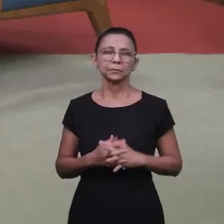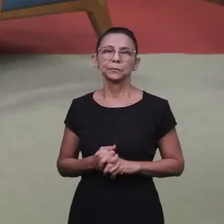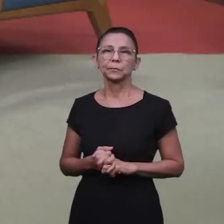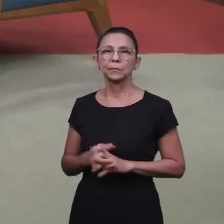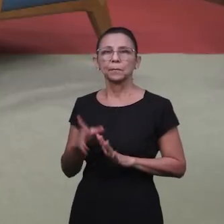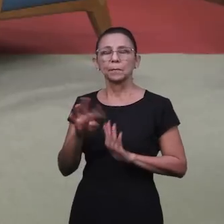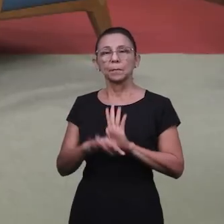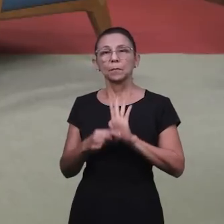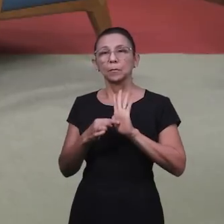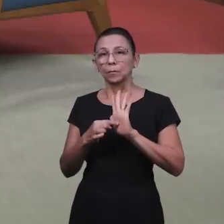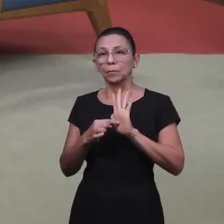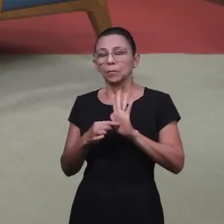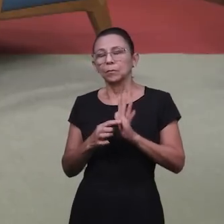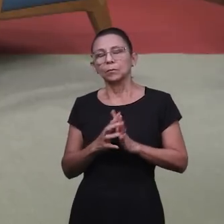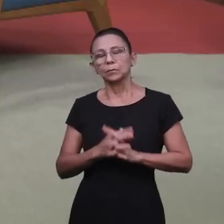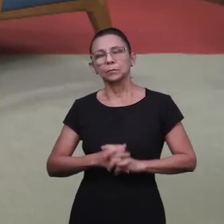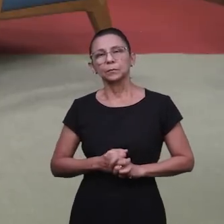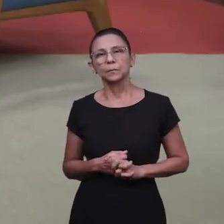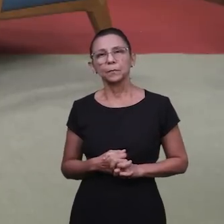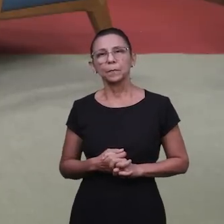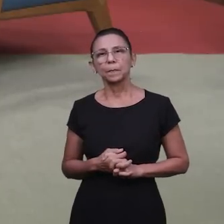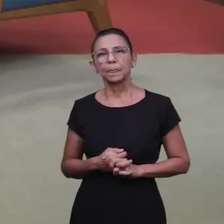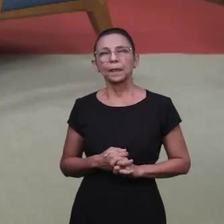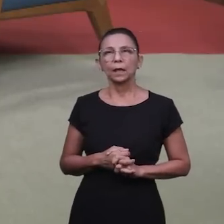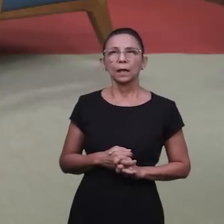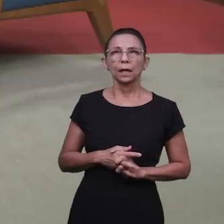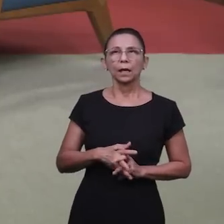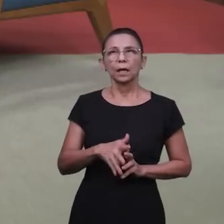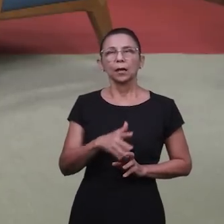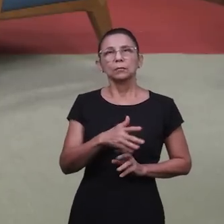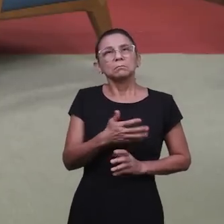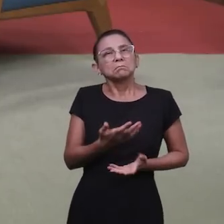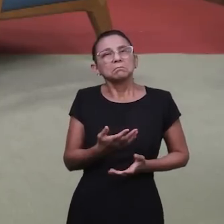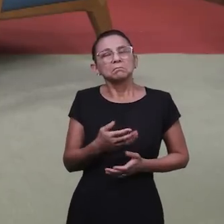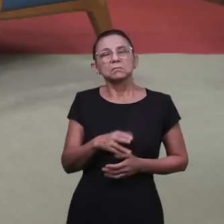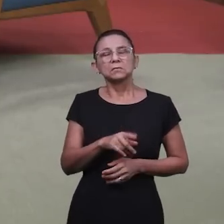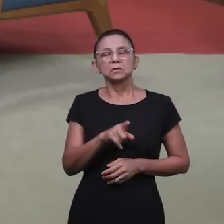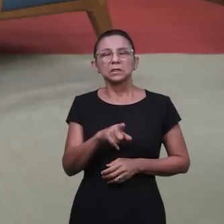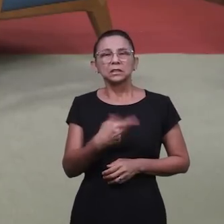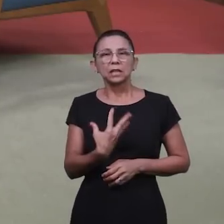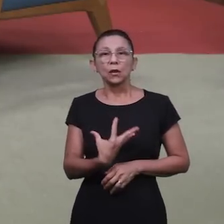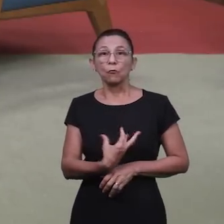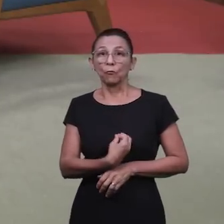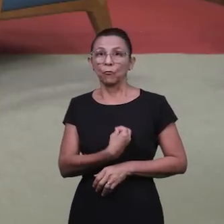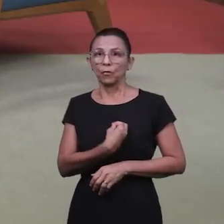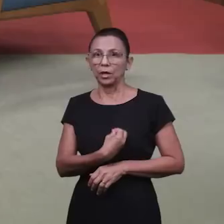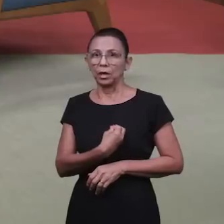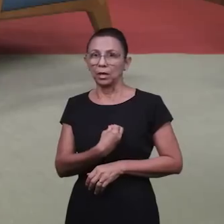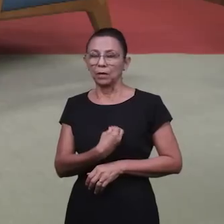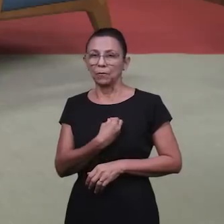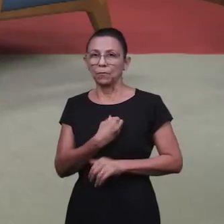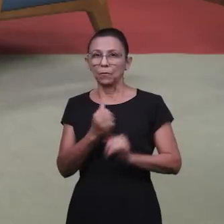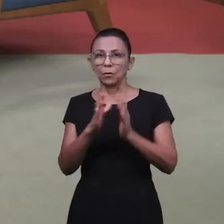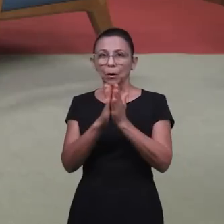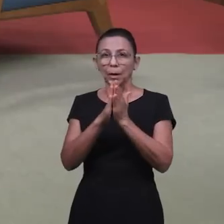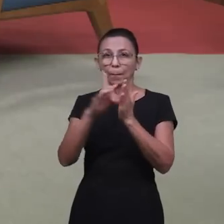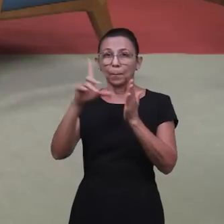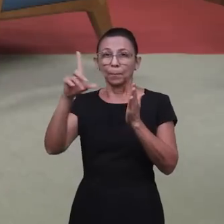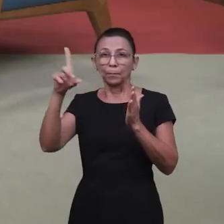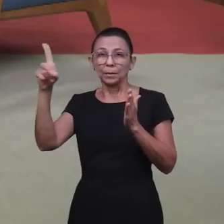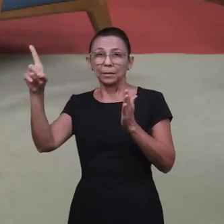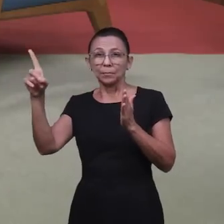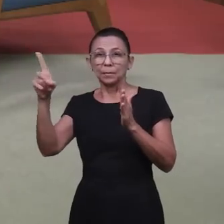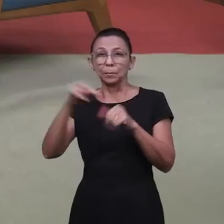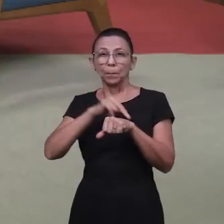que a mensagem agora, que aquele que vive uma palavra não falsificada, ou seja, a palavra genuína